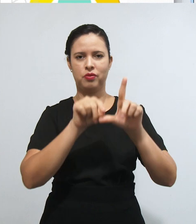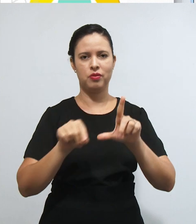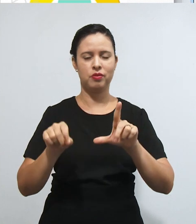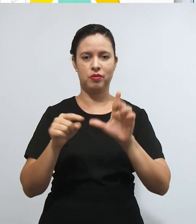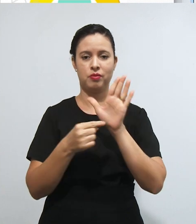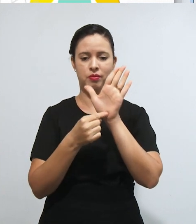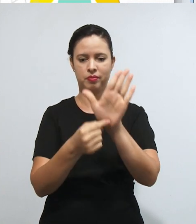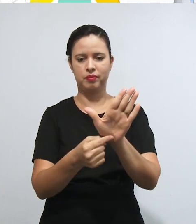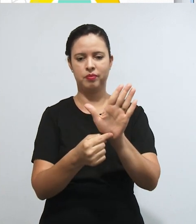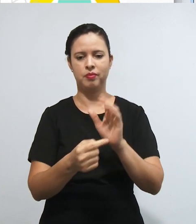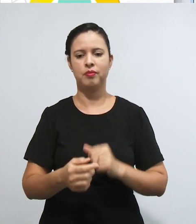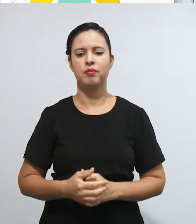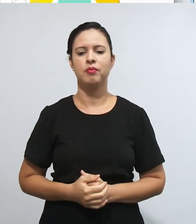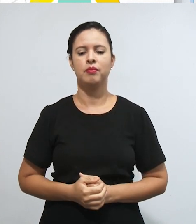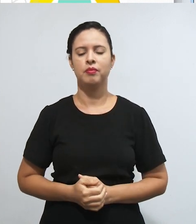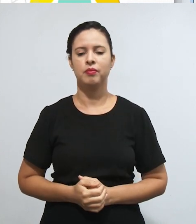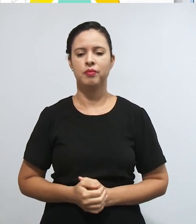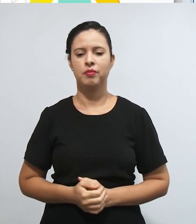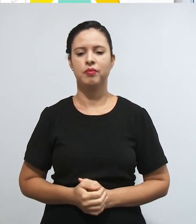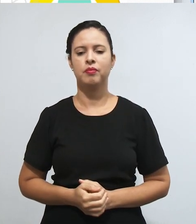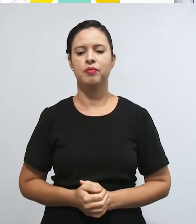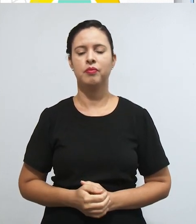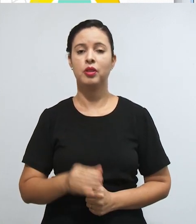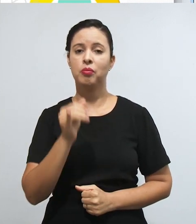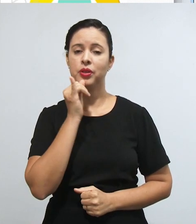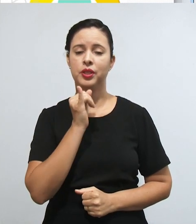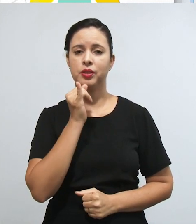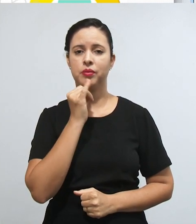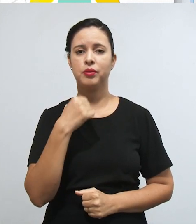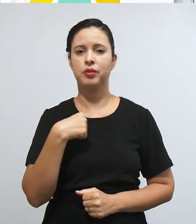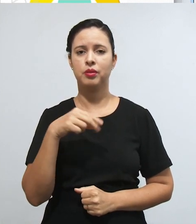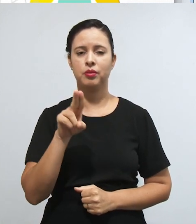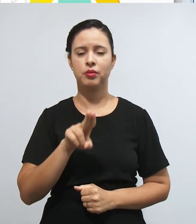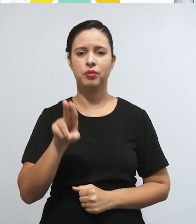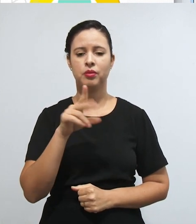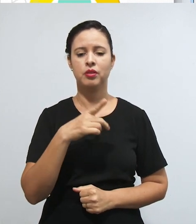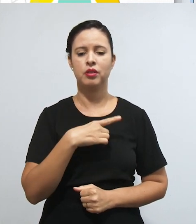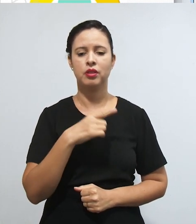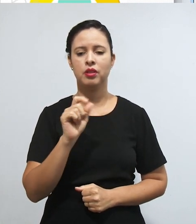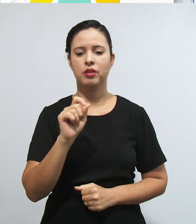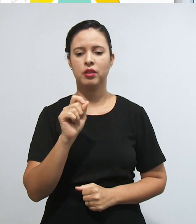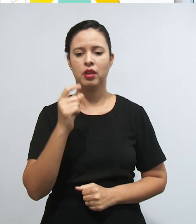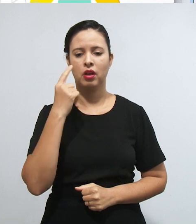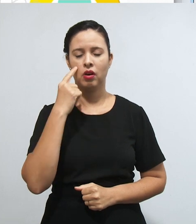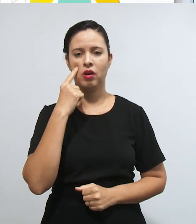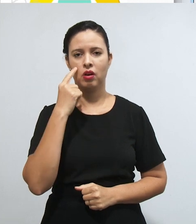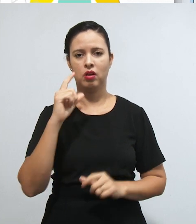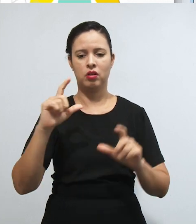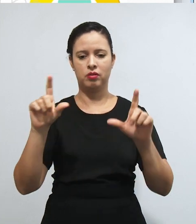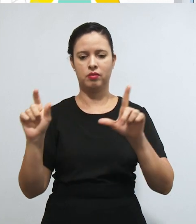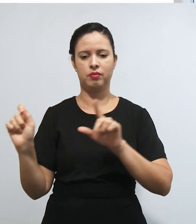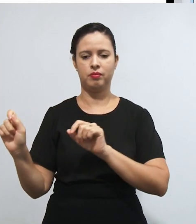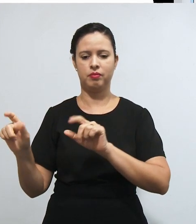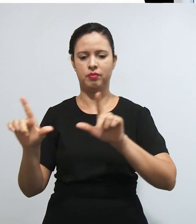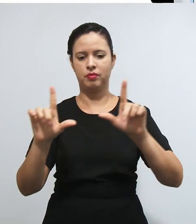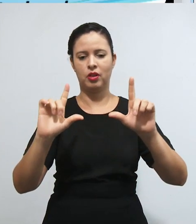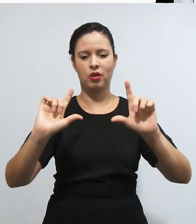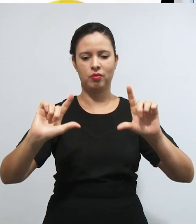efeito ali embaixo. O efeito cubo, por exemplo, que eu utilizo, ele tem esse efeito aqui para baixo, tá? Ele faz esse